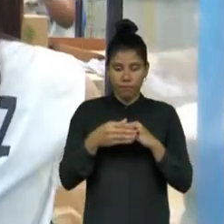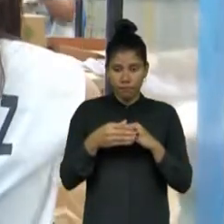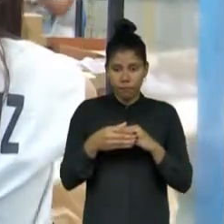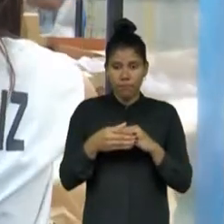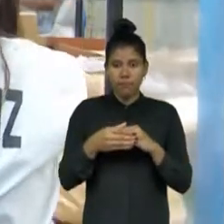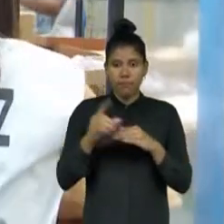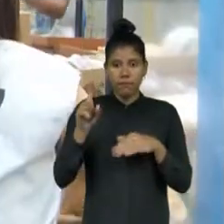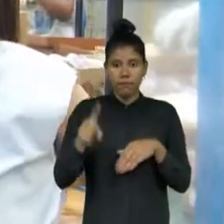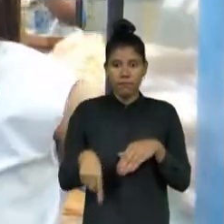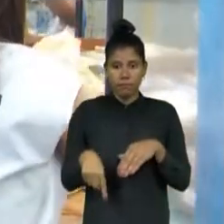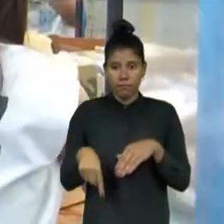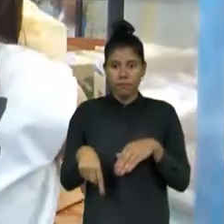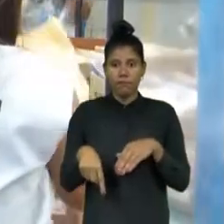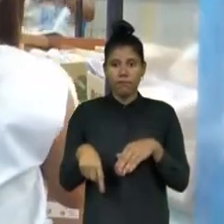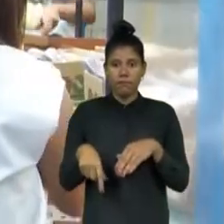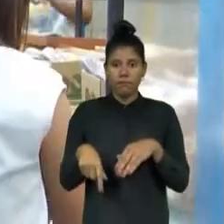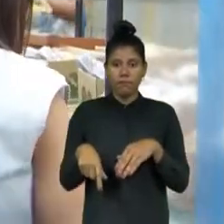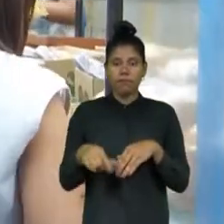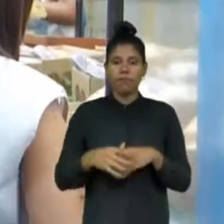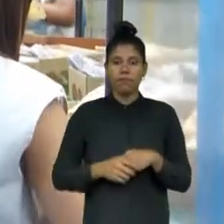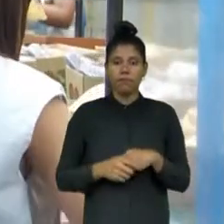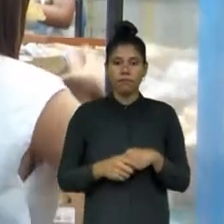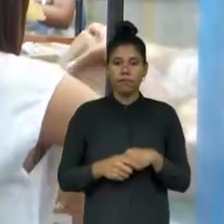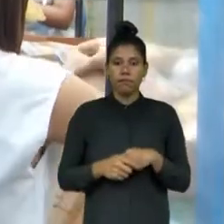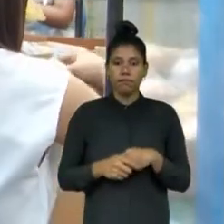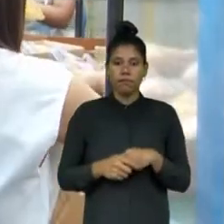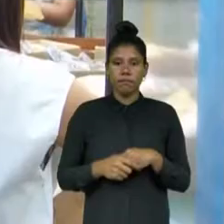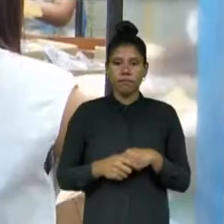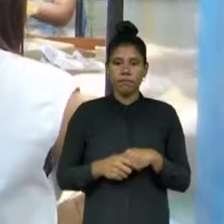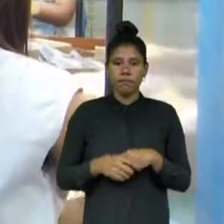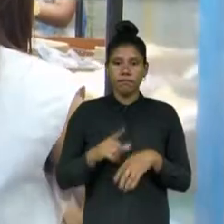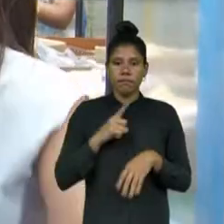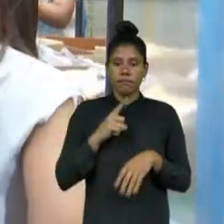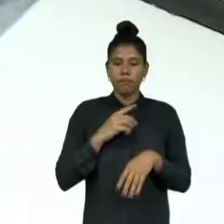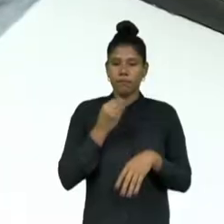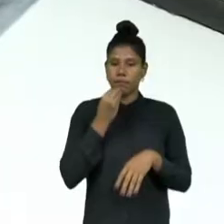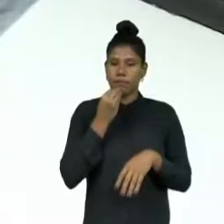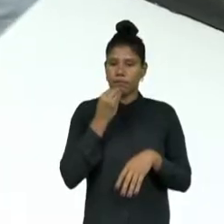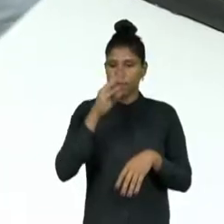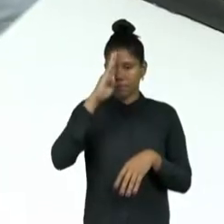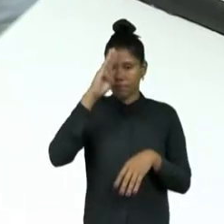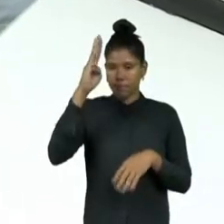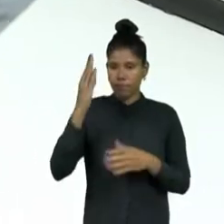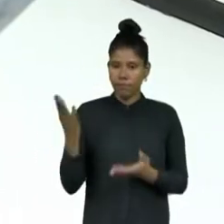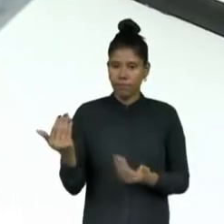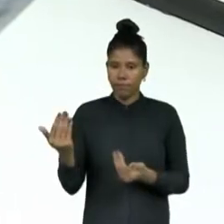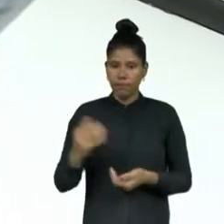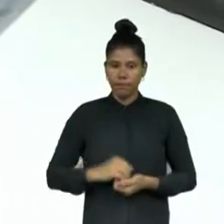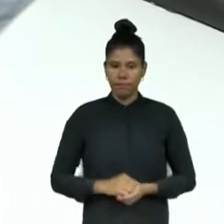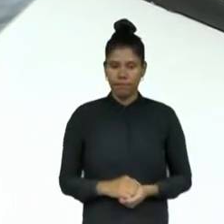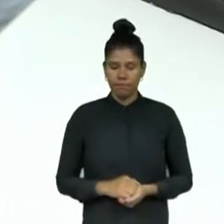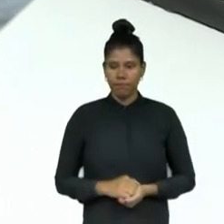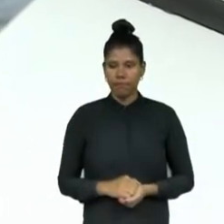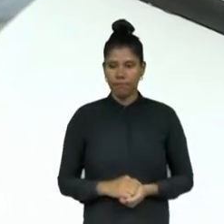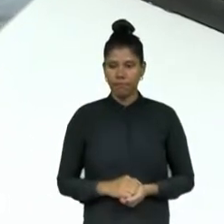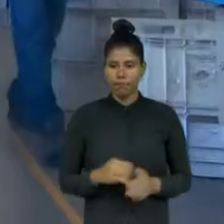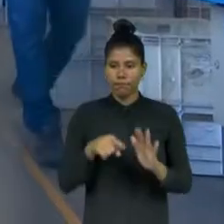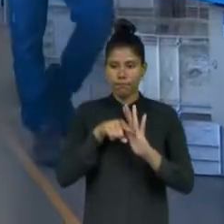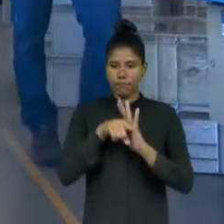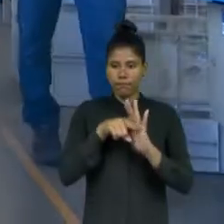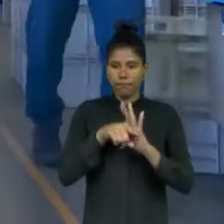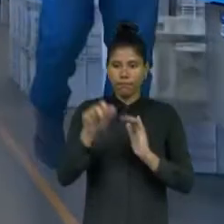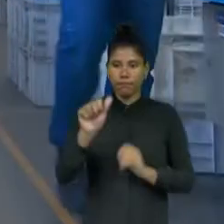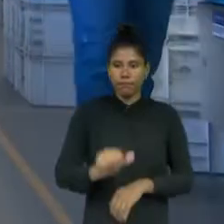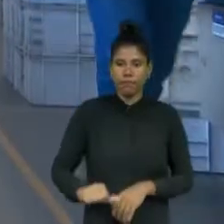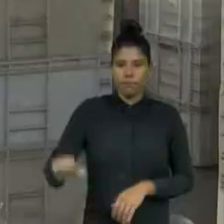lugar muito que gera muitas oportunidades para as pessoas, principalmente os jovens. Segundo dados da Associação Brasileira das Indústrias